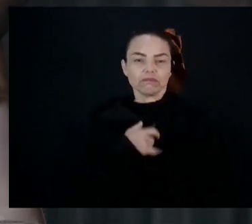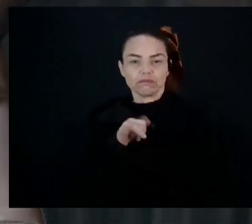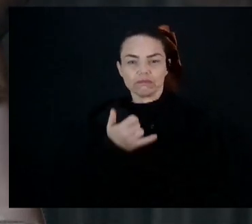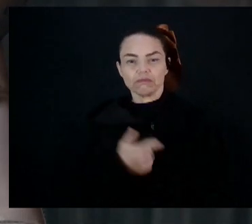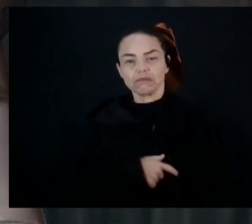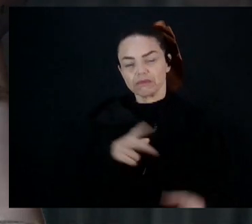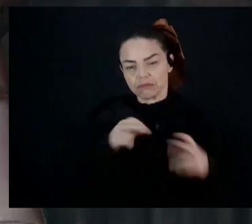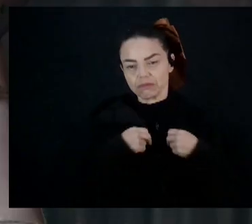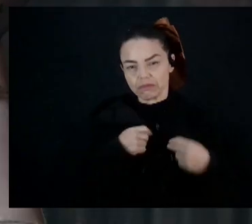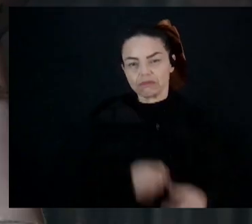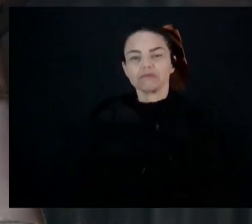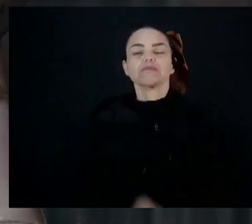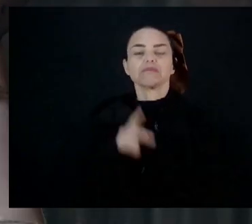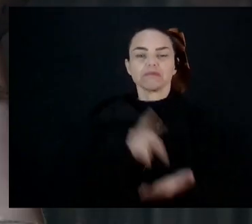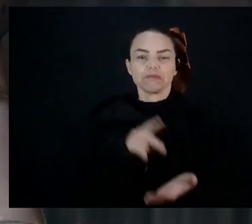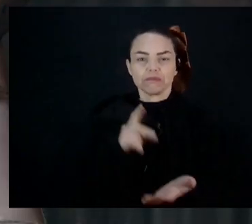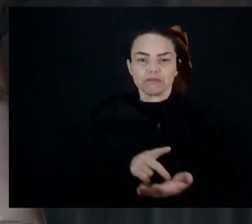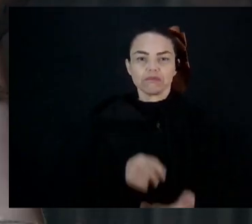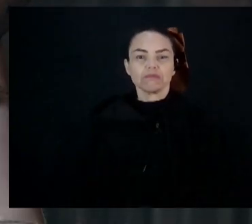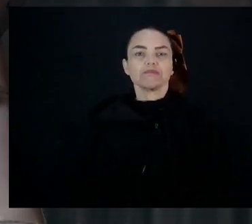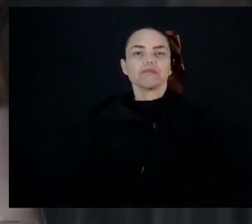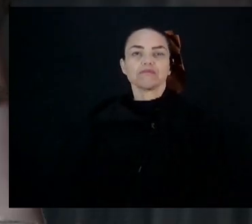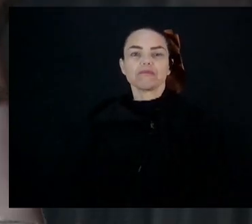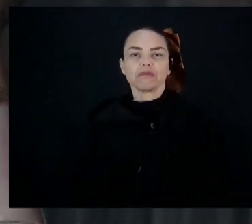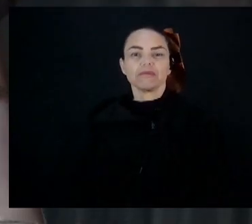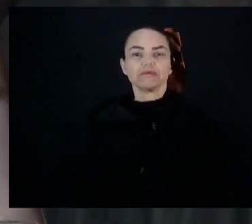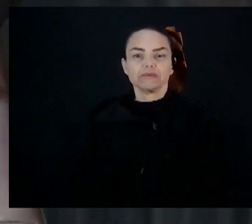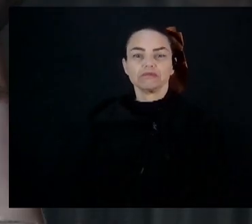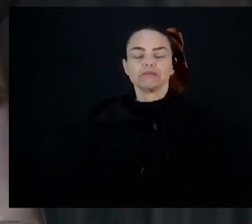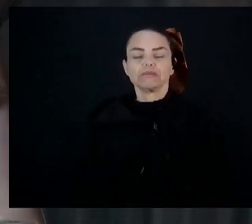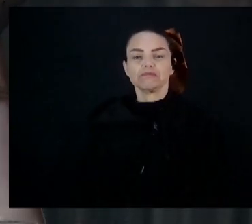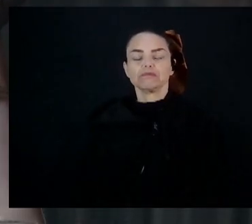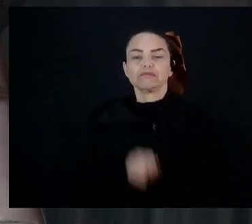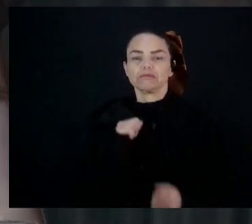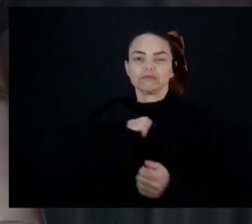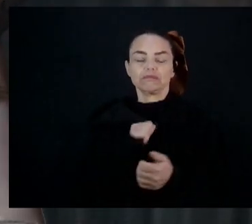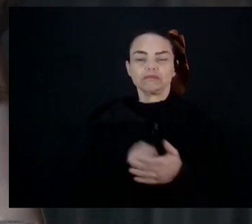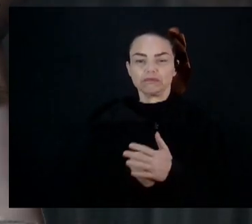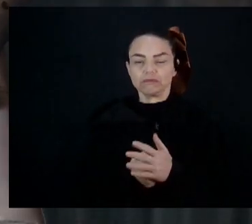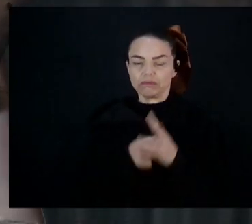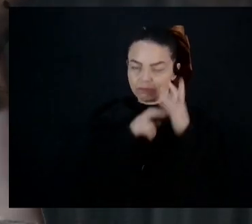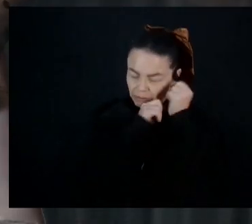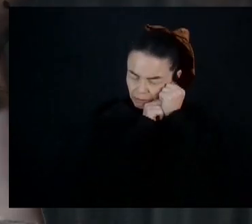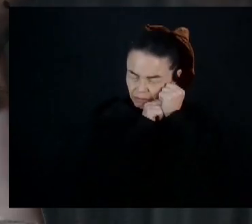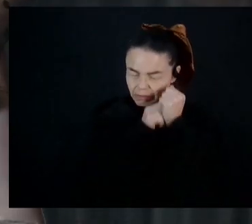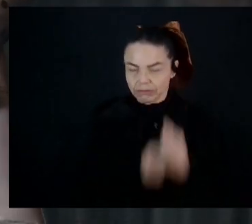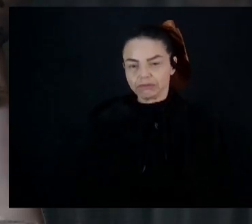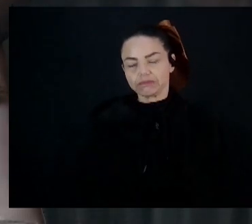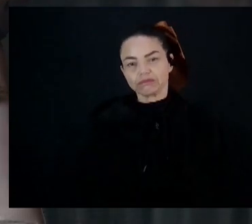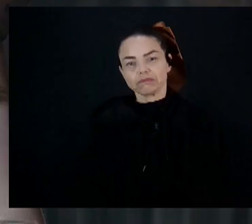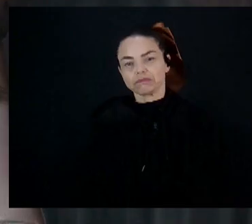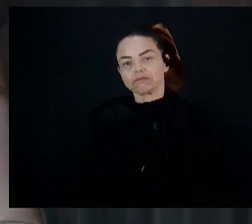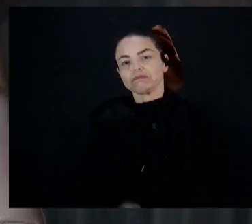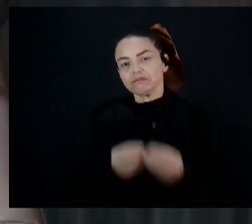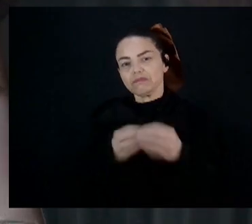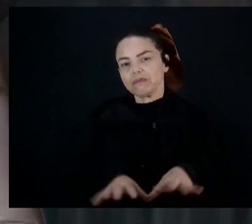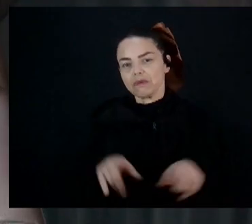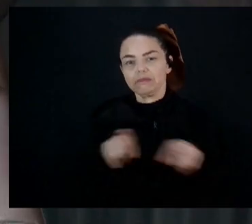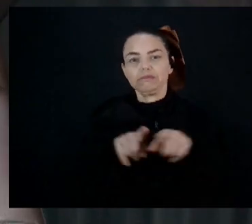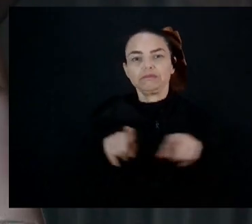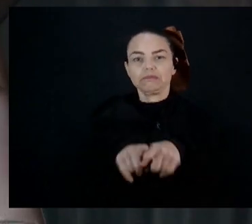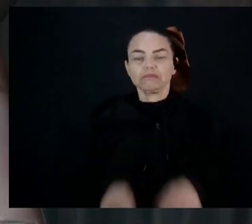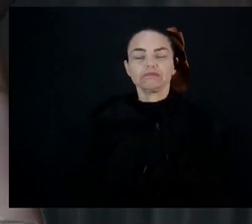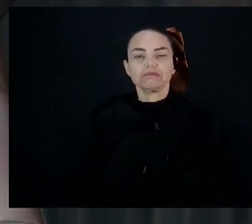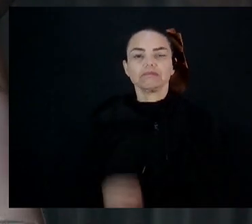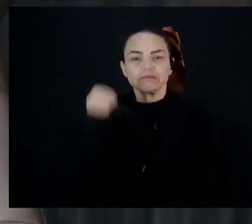tempo realmente, né, mas assim, privar o seu sono para ter esse tempo é um prejuízo também, então tentar